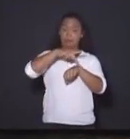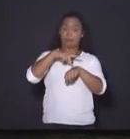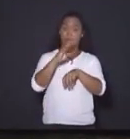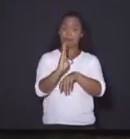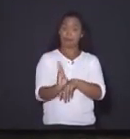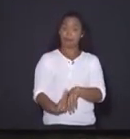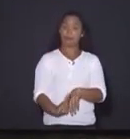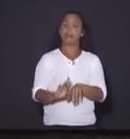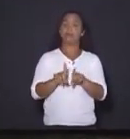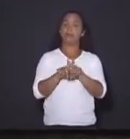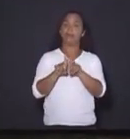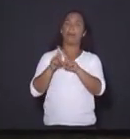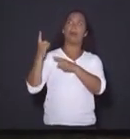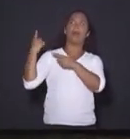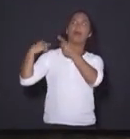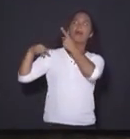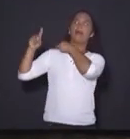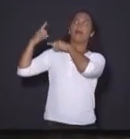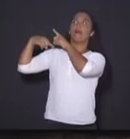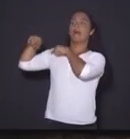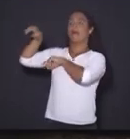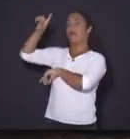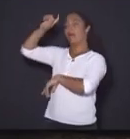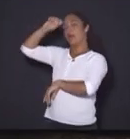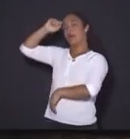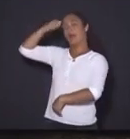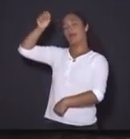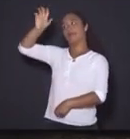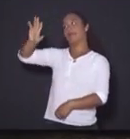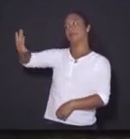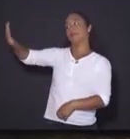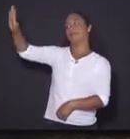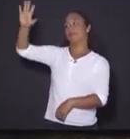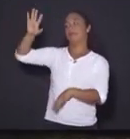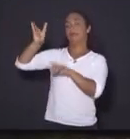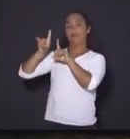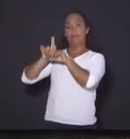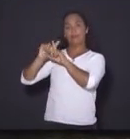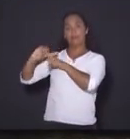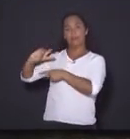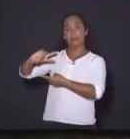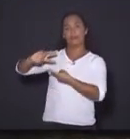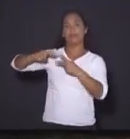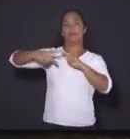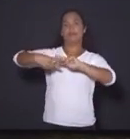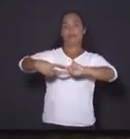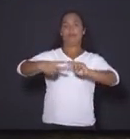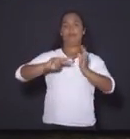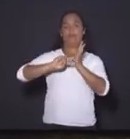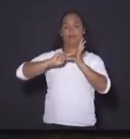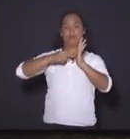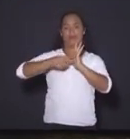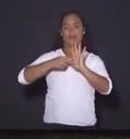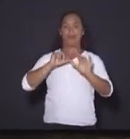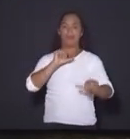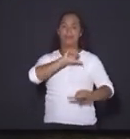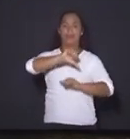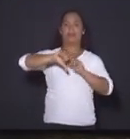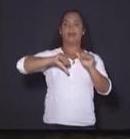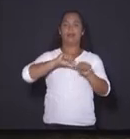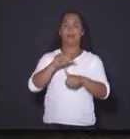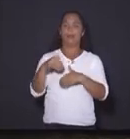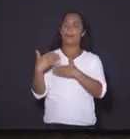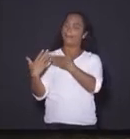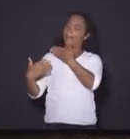sobre a nossa ancestralidade africana e como ela se dá ela é recriado e ressignificar no brasil ao longo de todo esse nosso